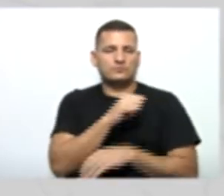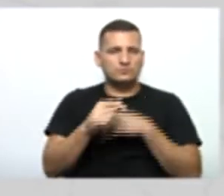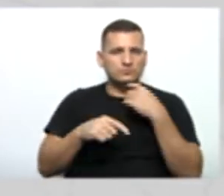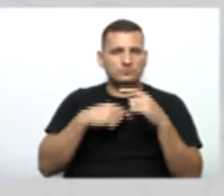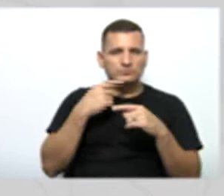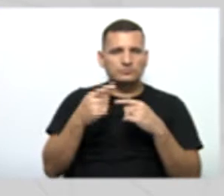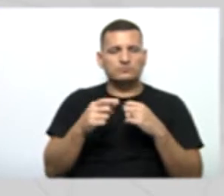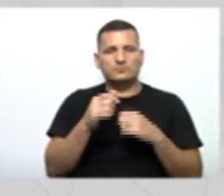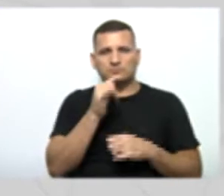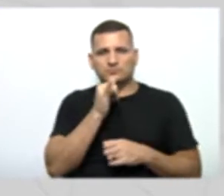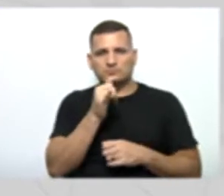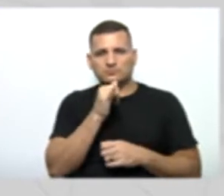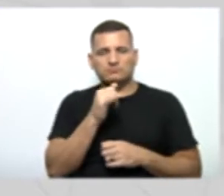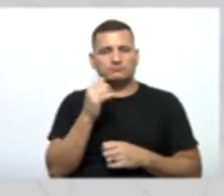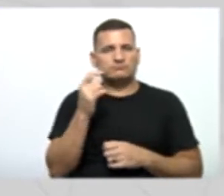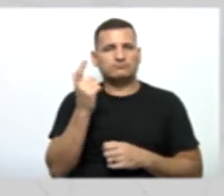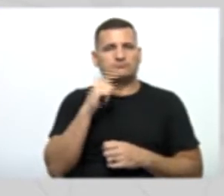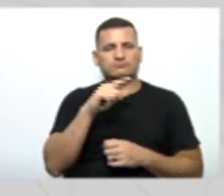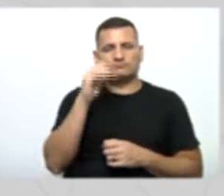conseguem entender.